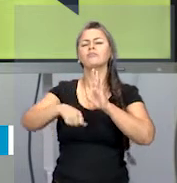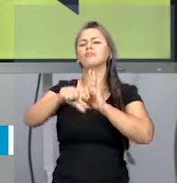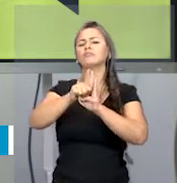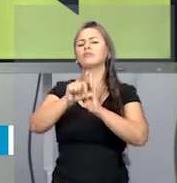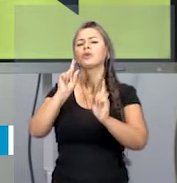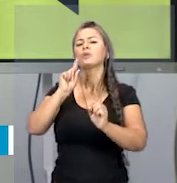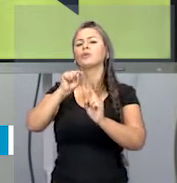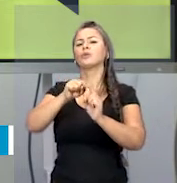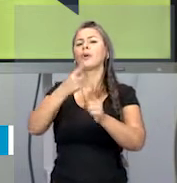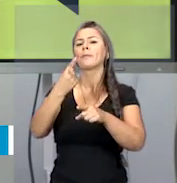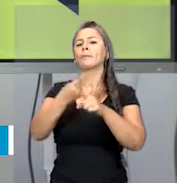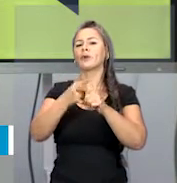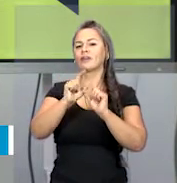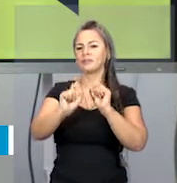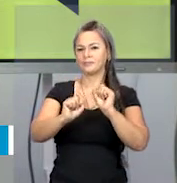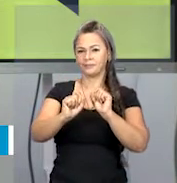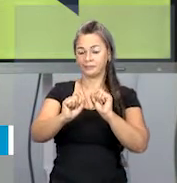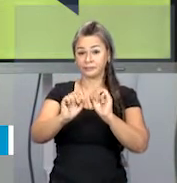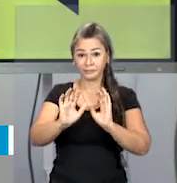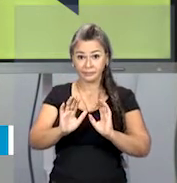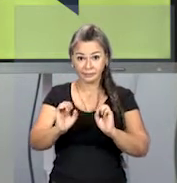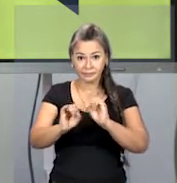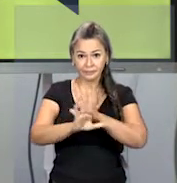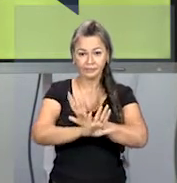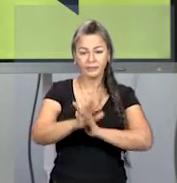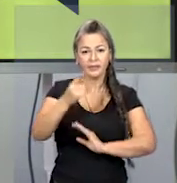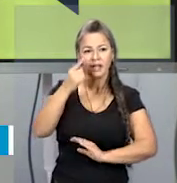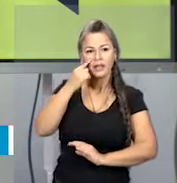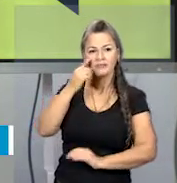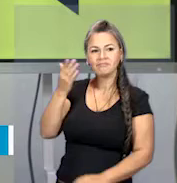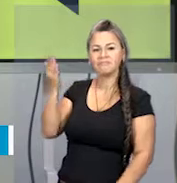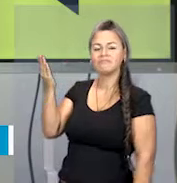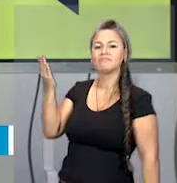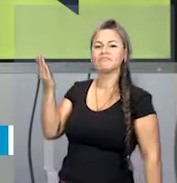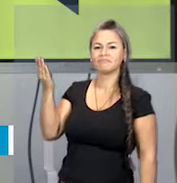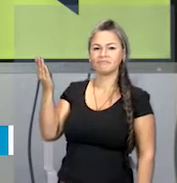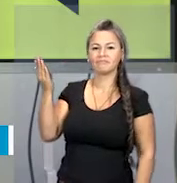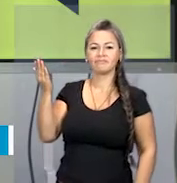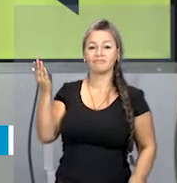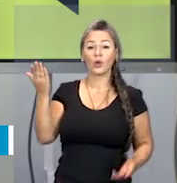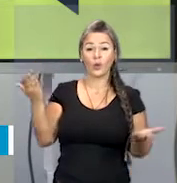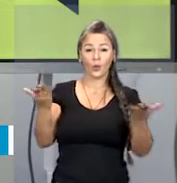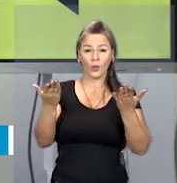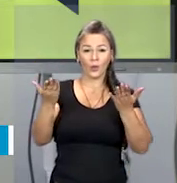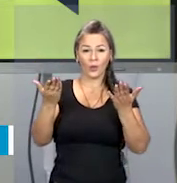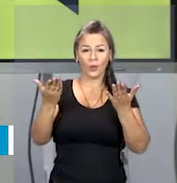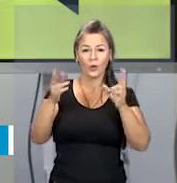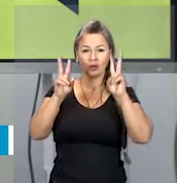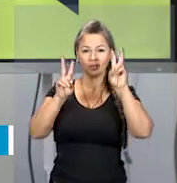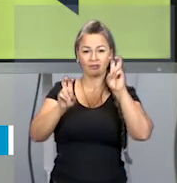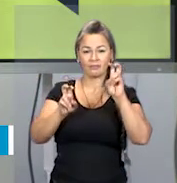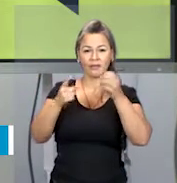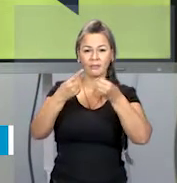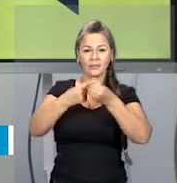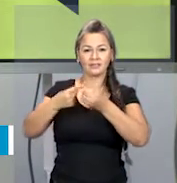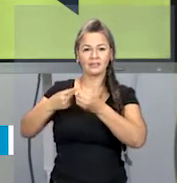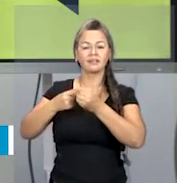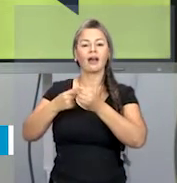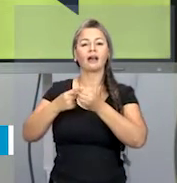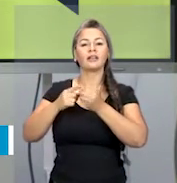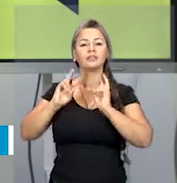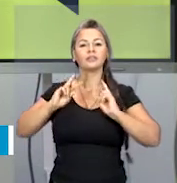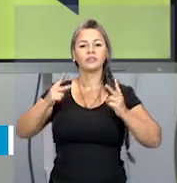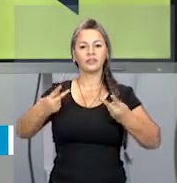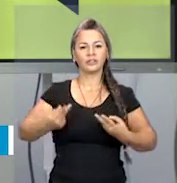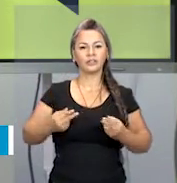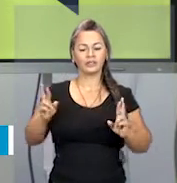hoje, vamos falar sobre a cidade e o indivíduo. Esse tema está no componente curricular do terceiro ano. E no PET